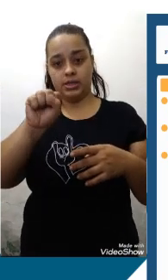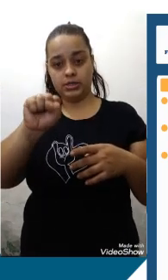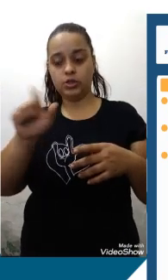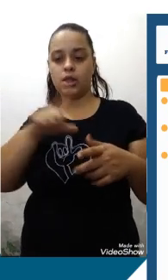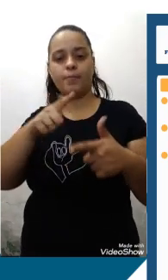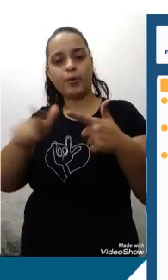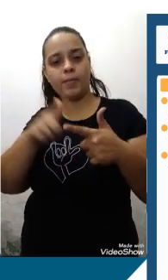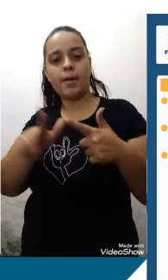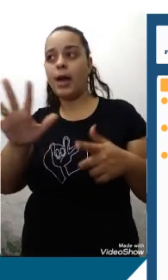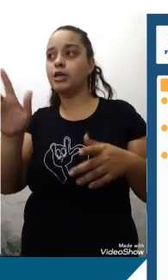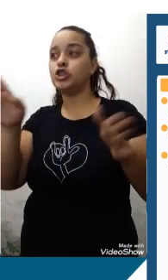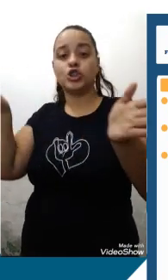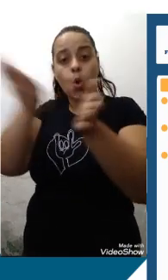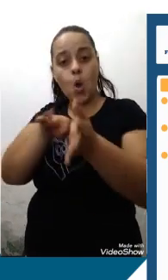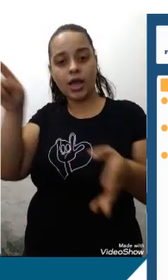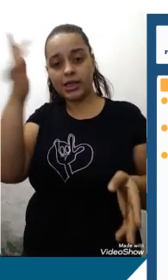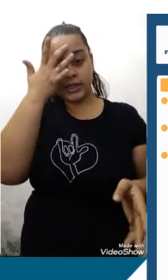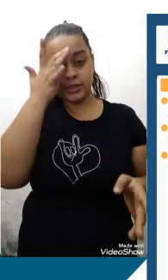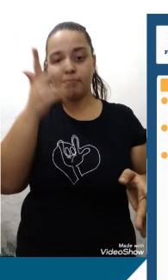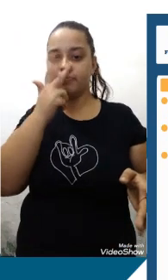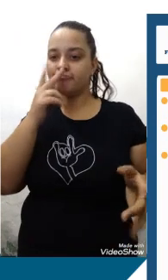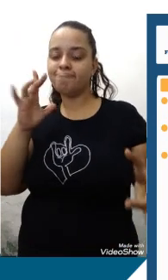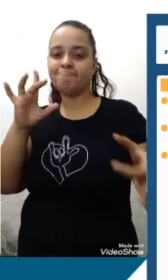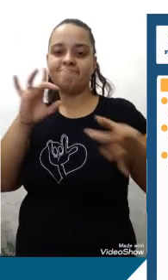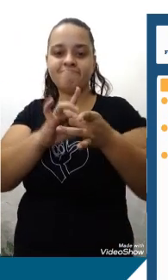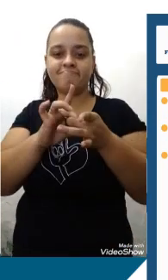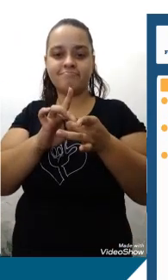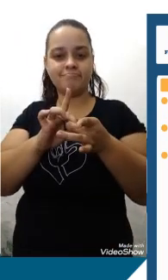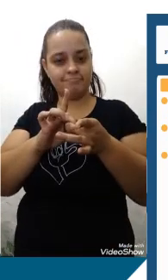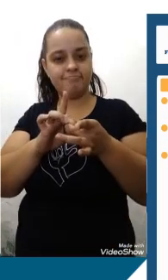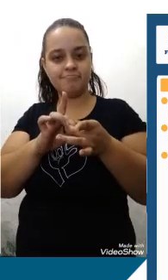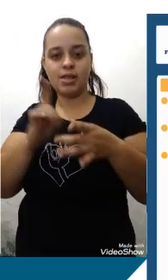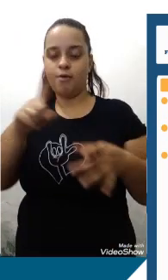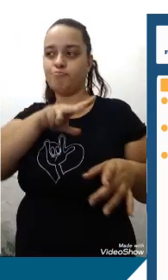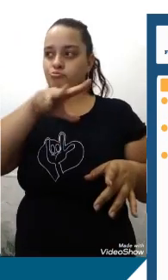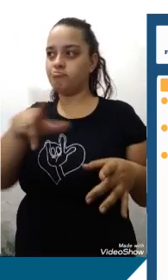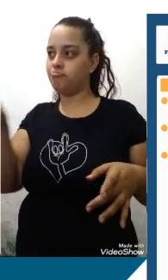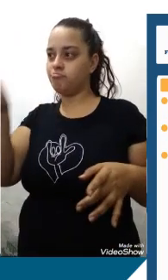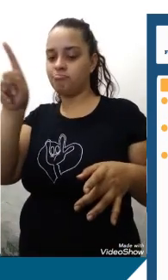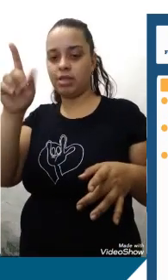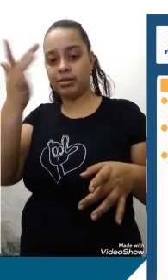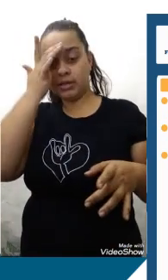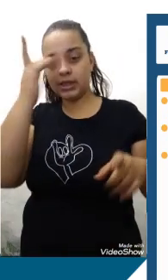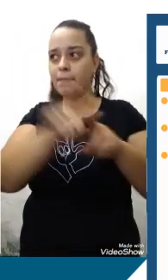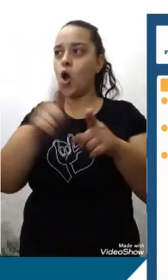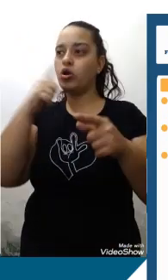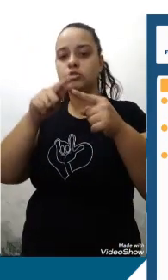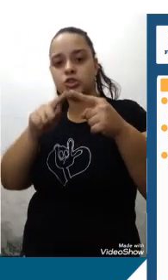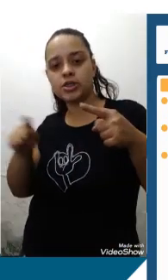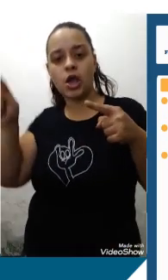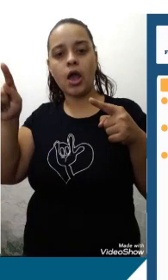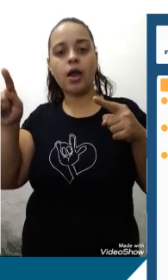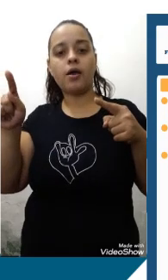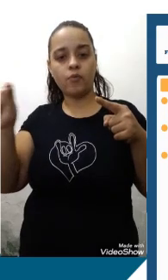a sua chegada nas Índias marca o início da consolidação portuguesa no Oriente, que não pararia por aí inclusive, se estendendo também sobre a China e